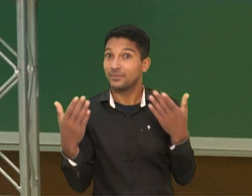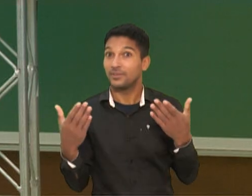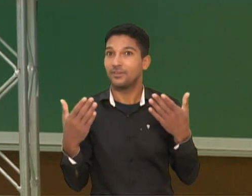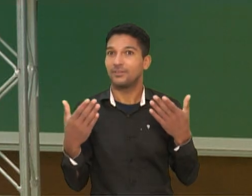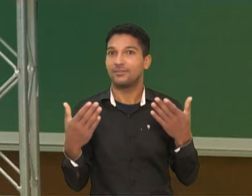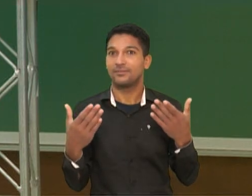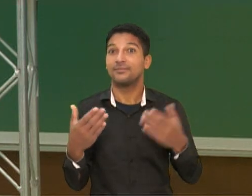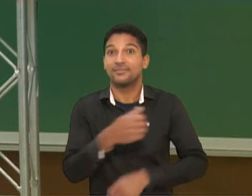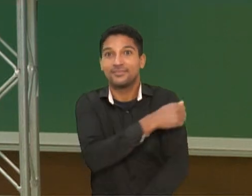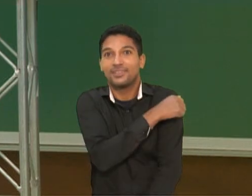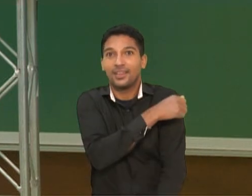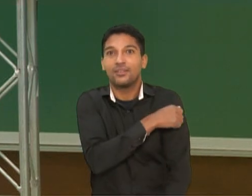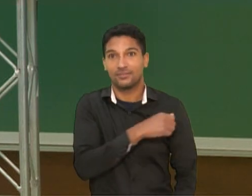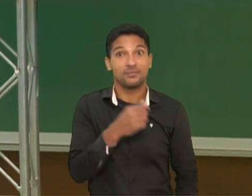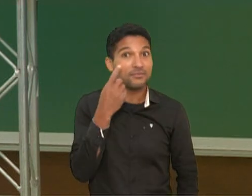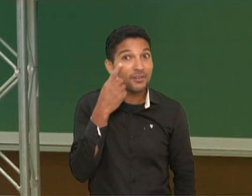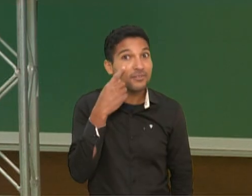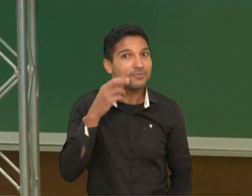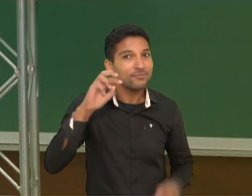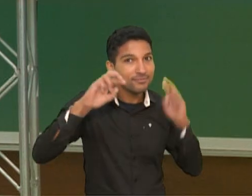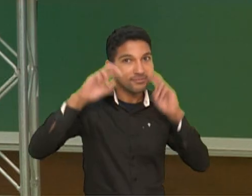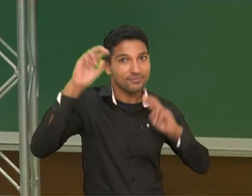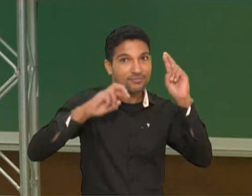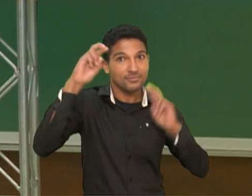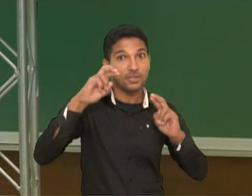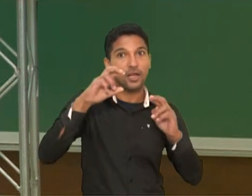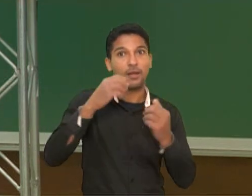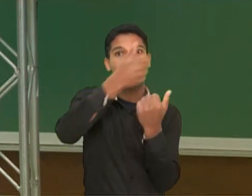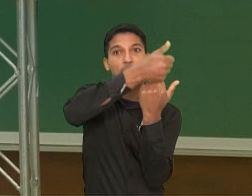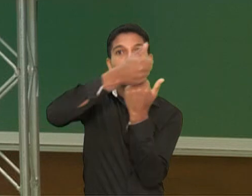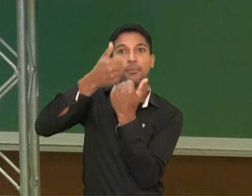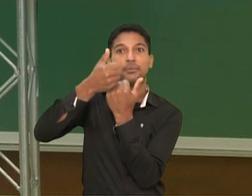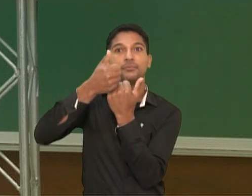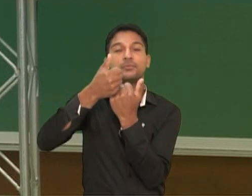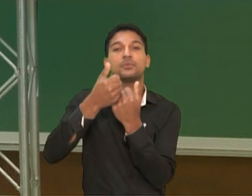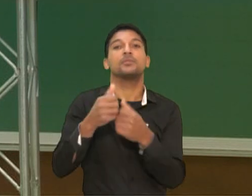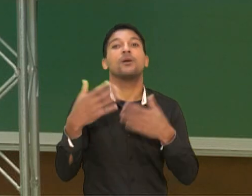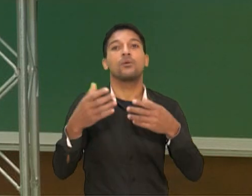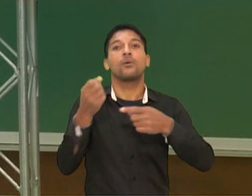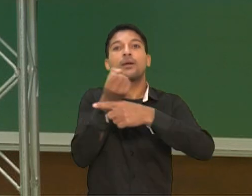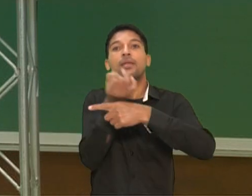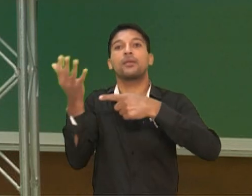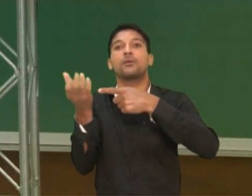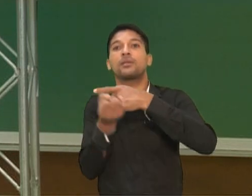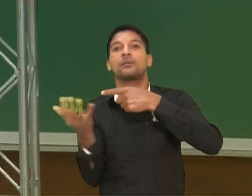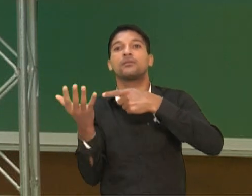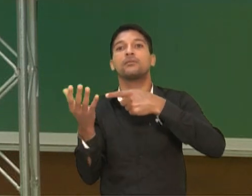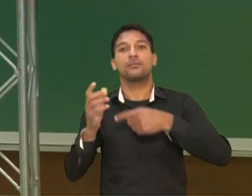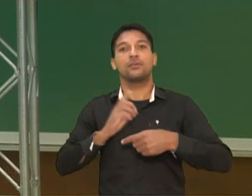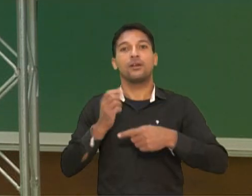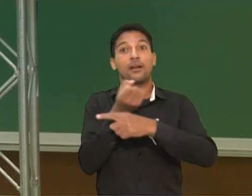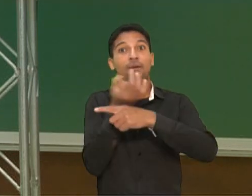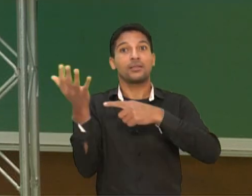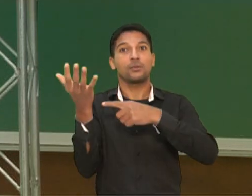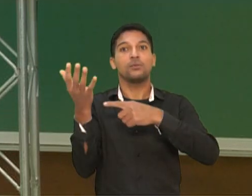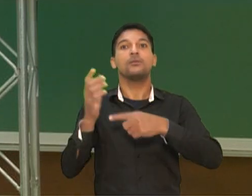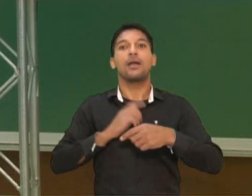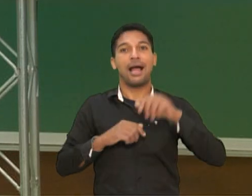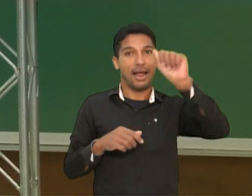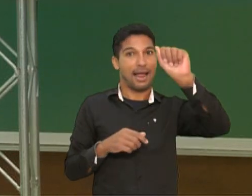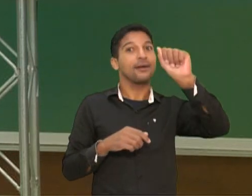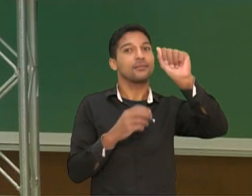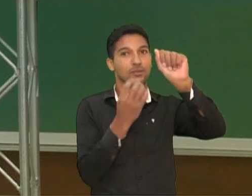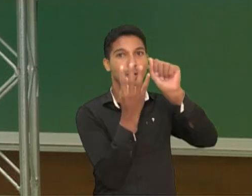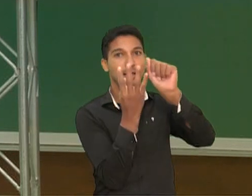Então, pessoal, vamos lá verificar essa substituição. A equação, então, terá valores. A vale 4,